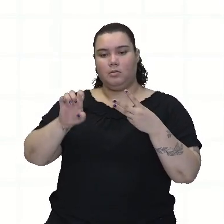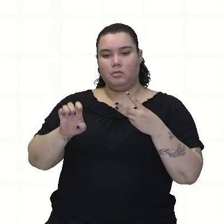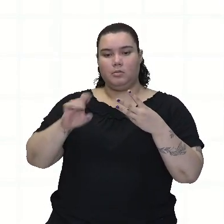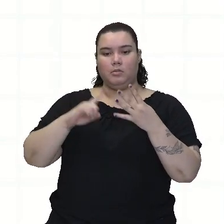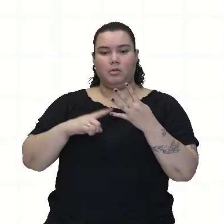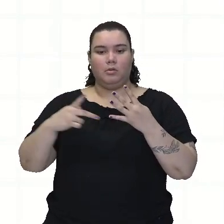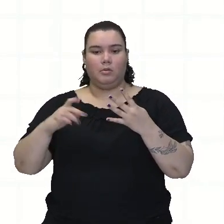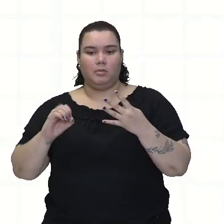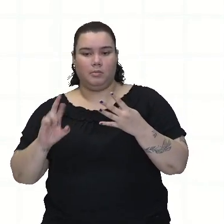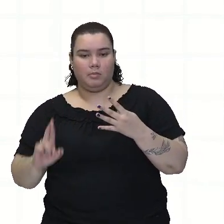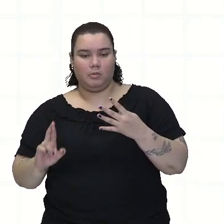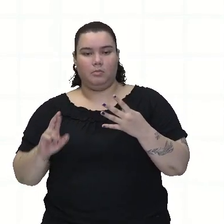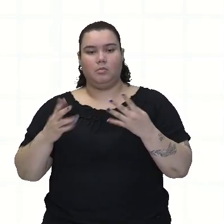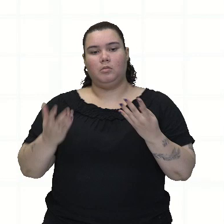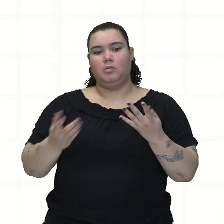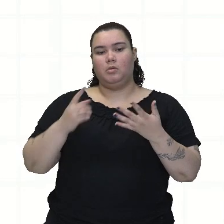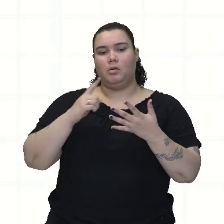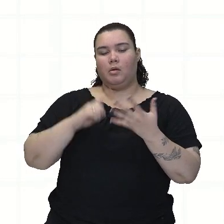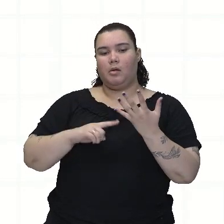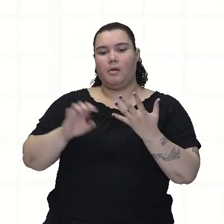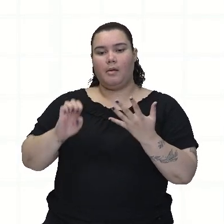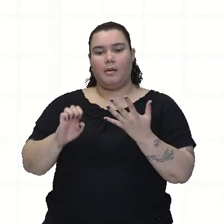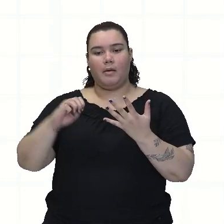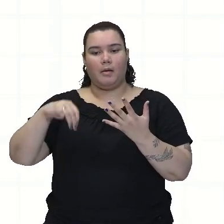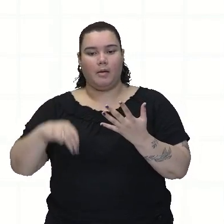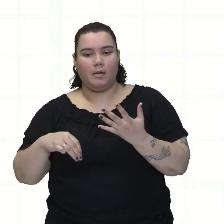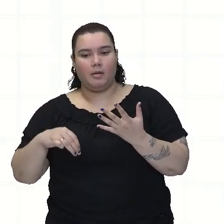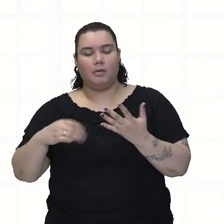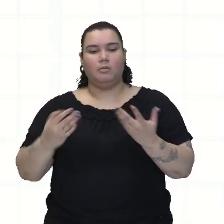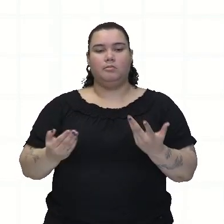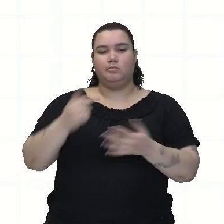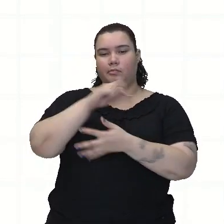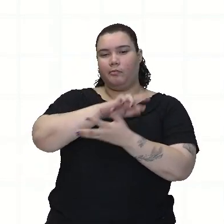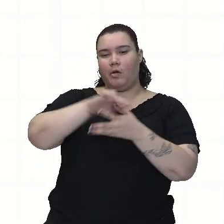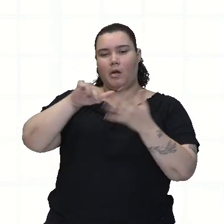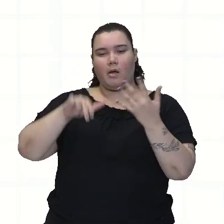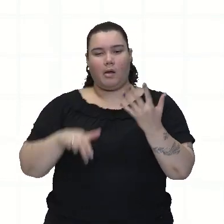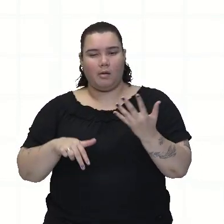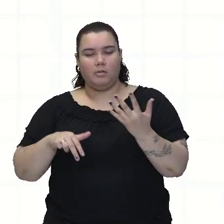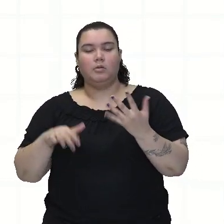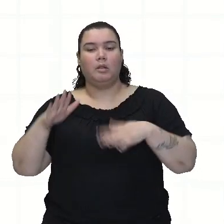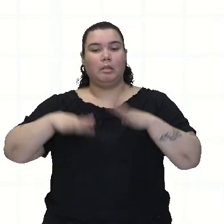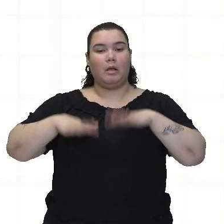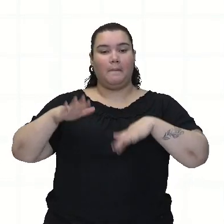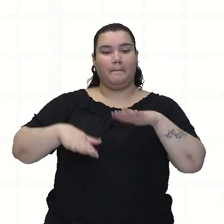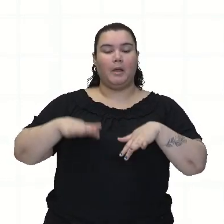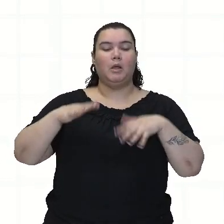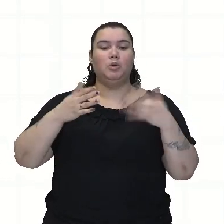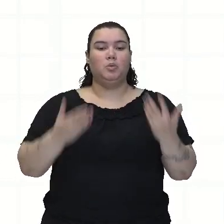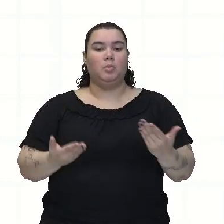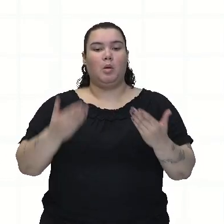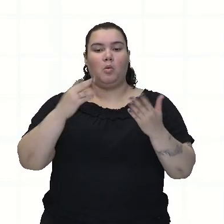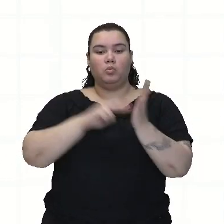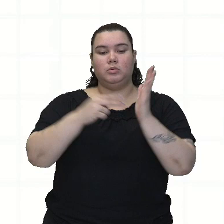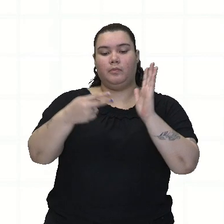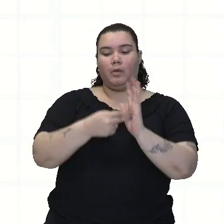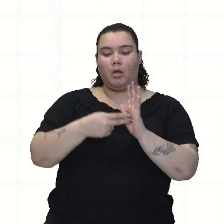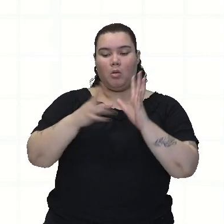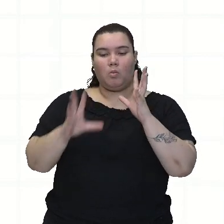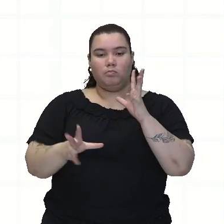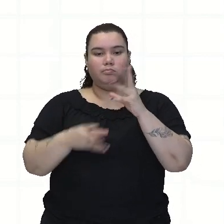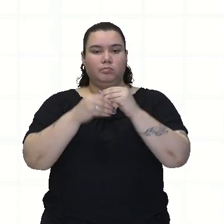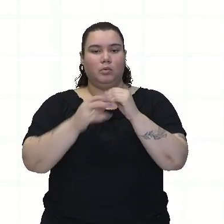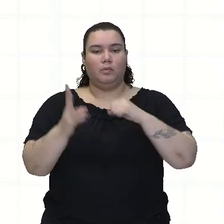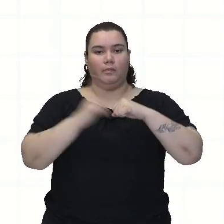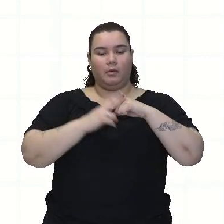de, por, também pode ter o em, e entre outras, dependendo da relação de sentido estabelecido pelo verbo, cada